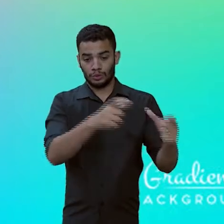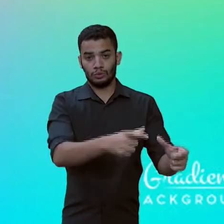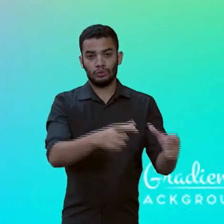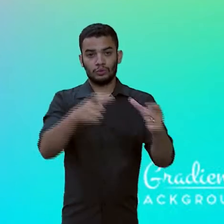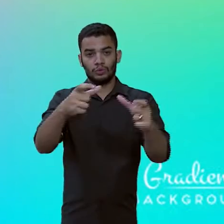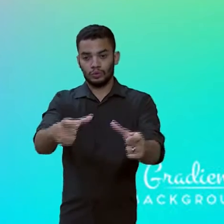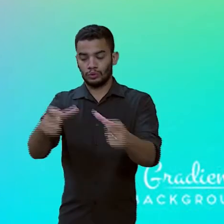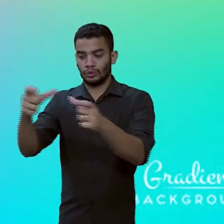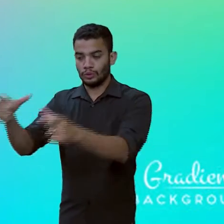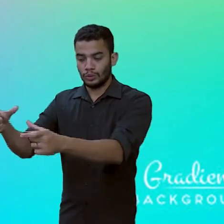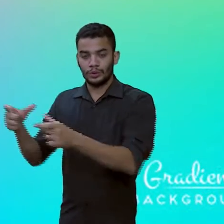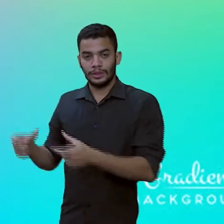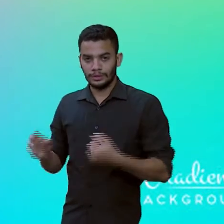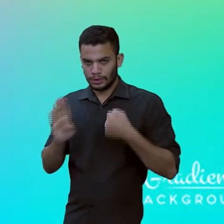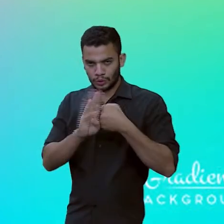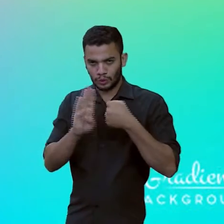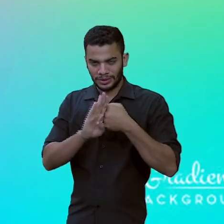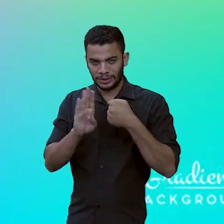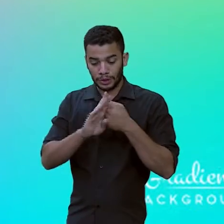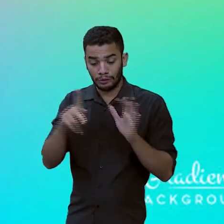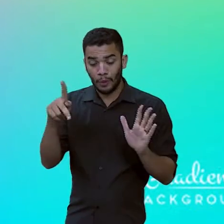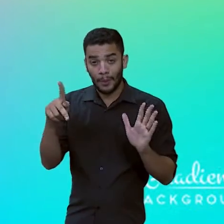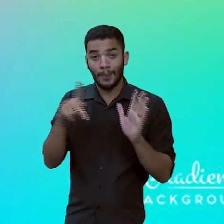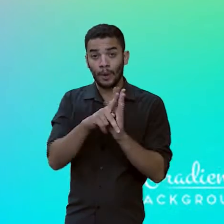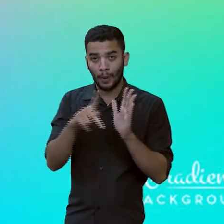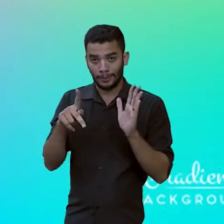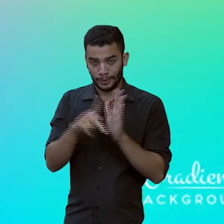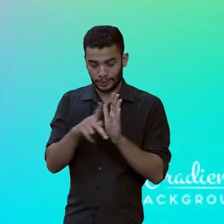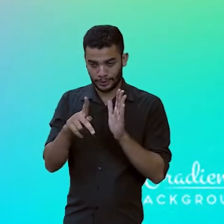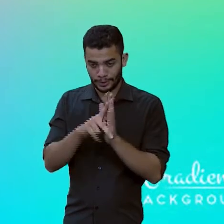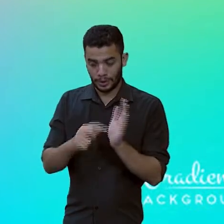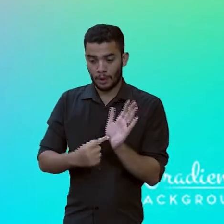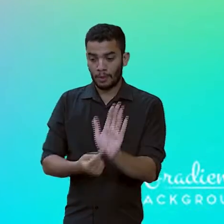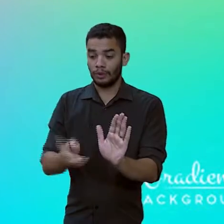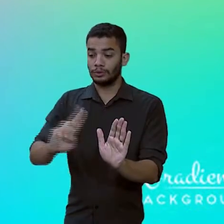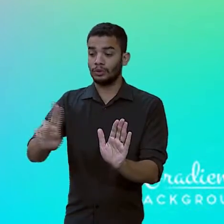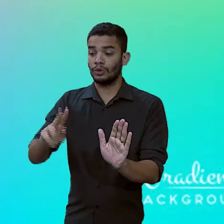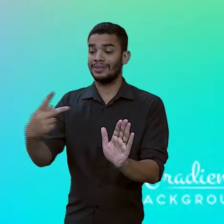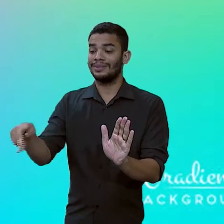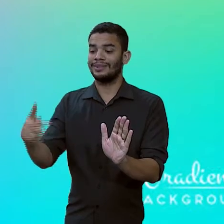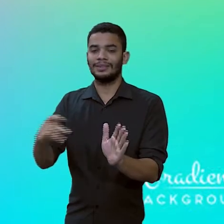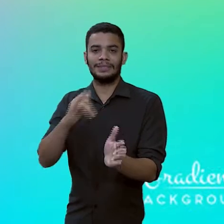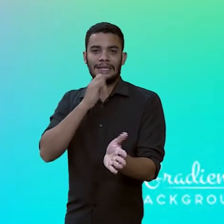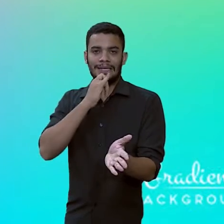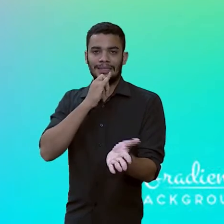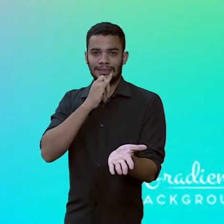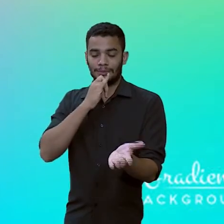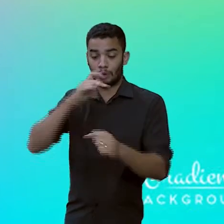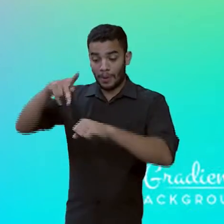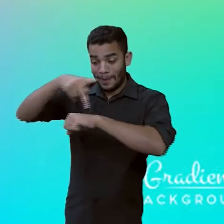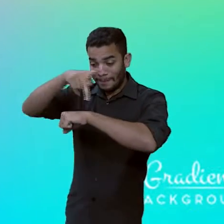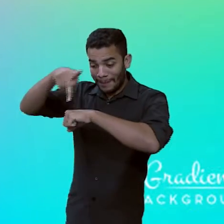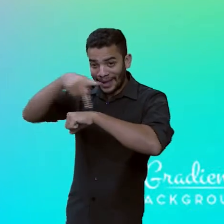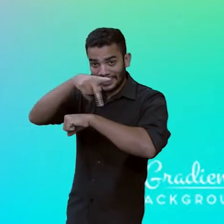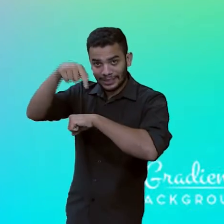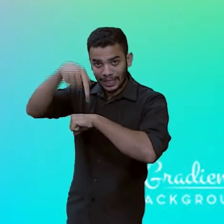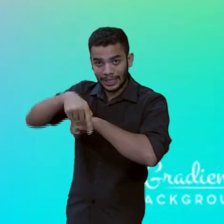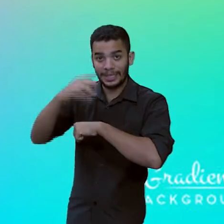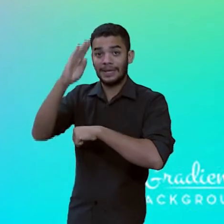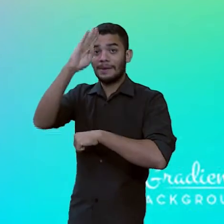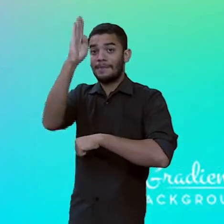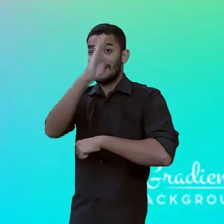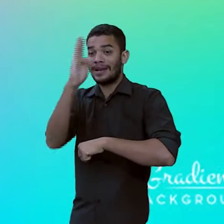países, cidades, estados da mesma espécie. Assim, quando eu dou o exemplo Brasil, Brasil é um